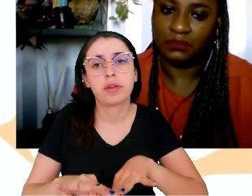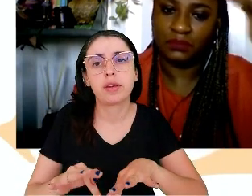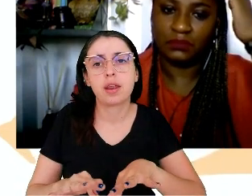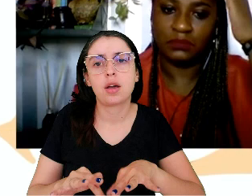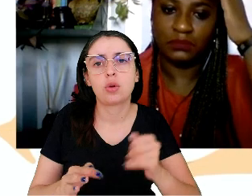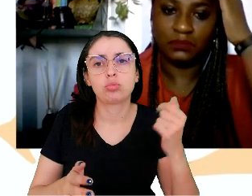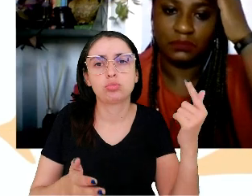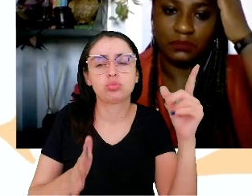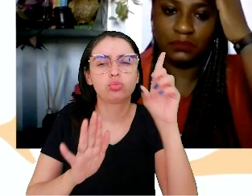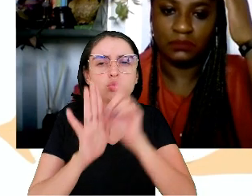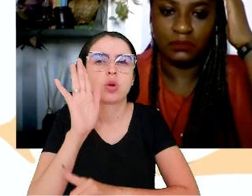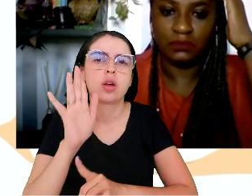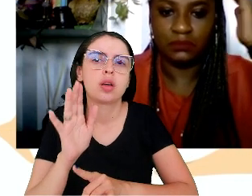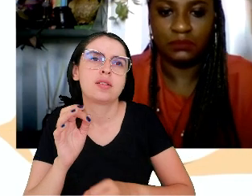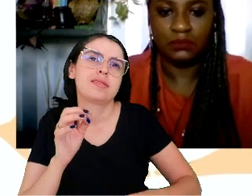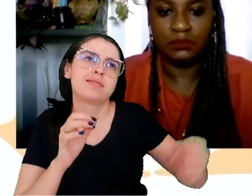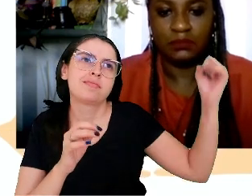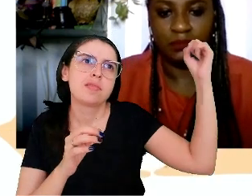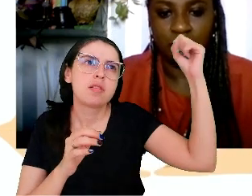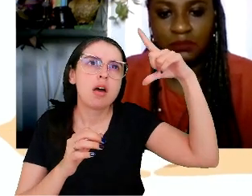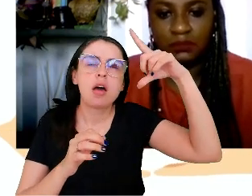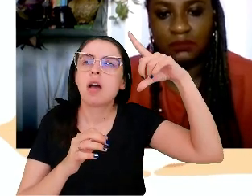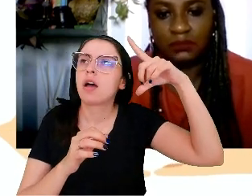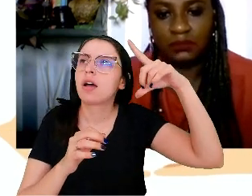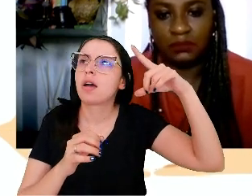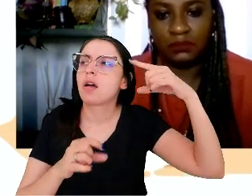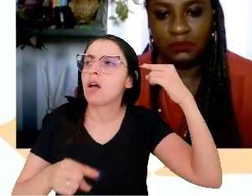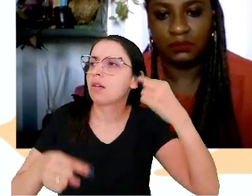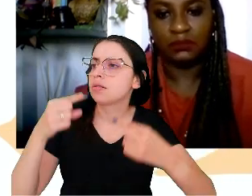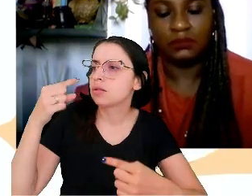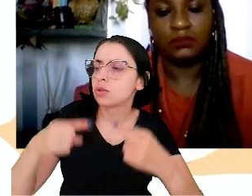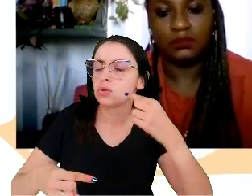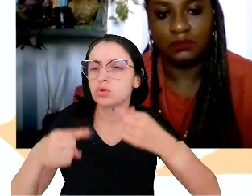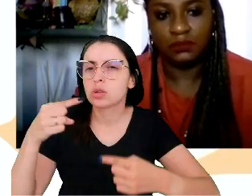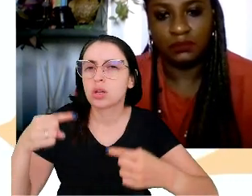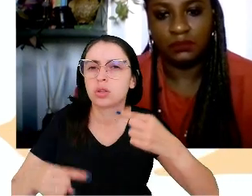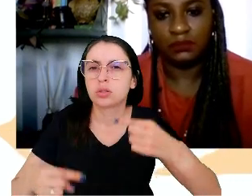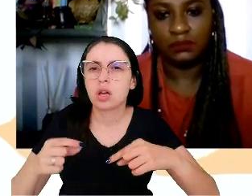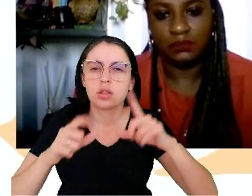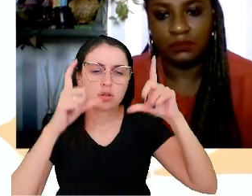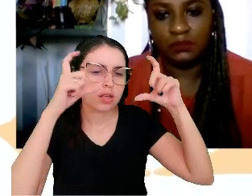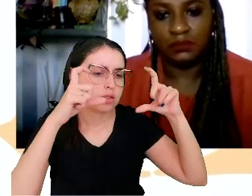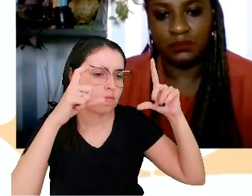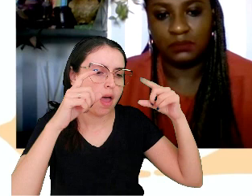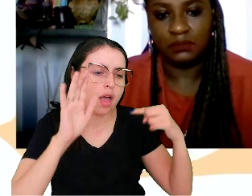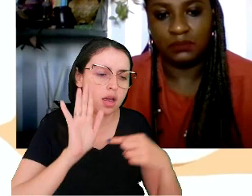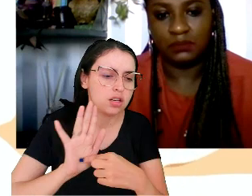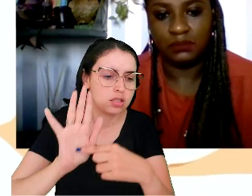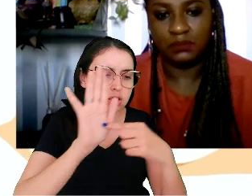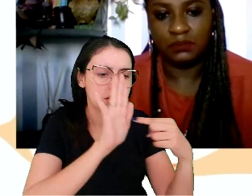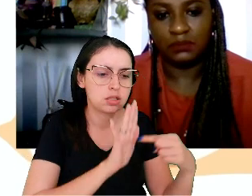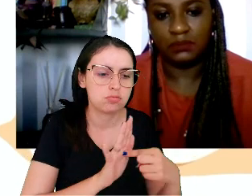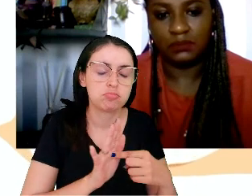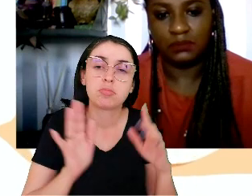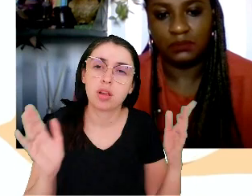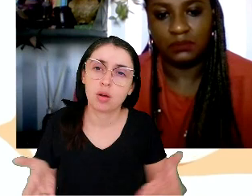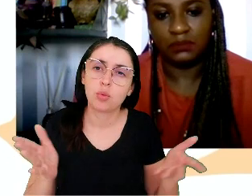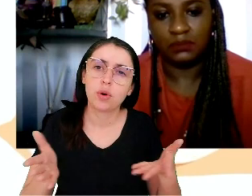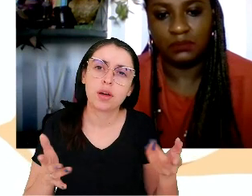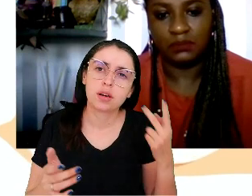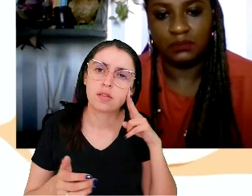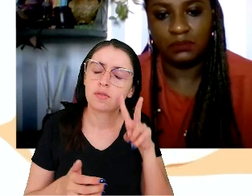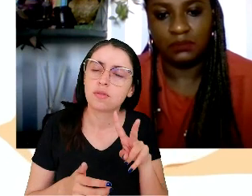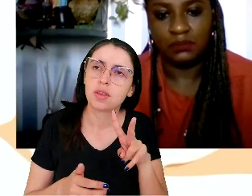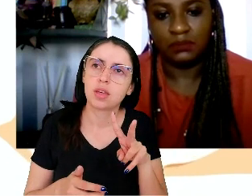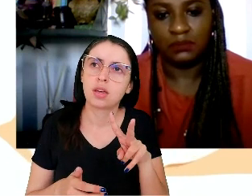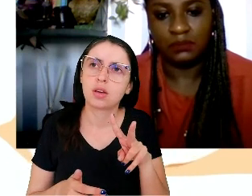tinha que acender a luz e iniciar o debate tocada por todas aquelas imagens. Então, nesse momento,